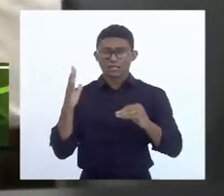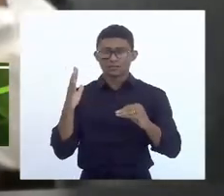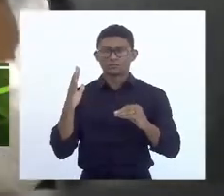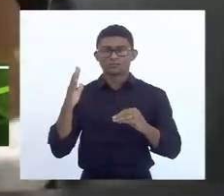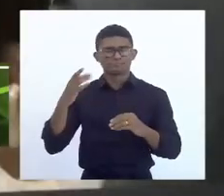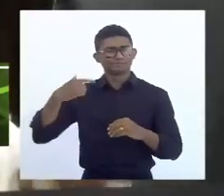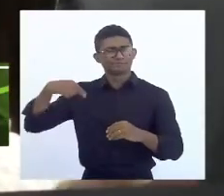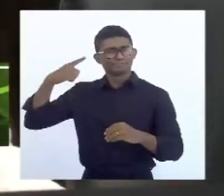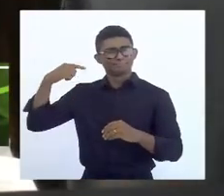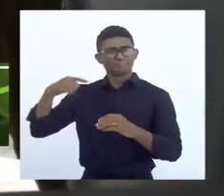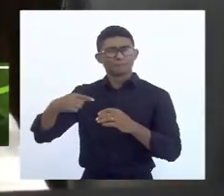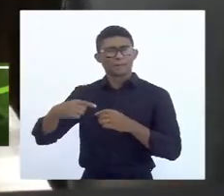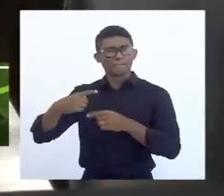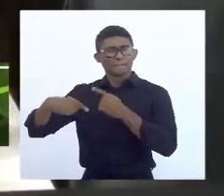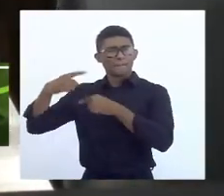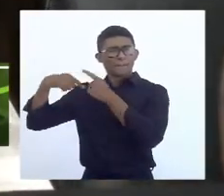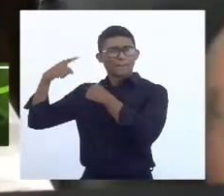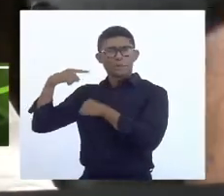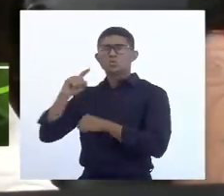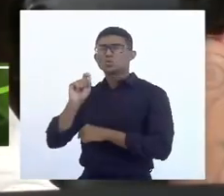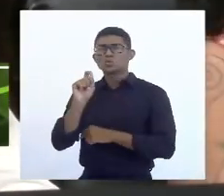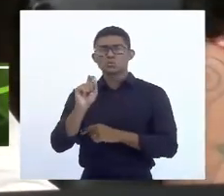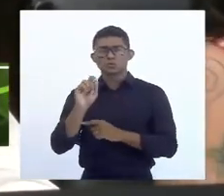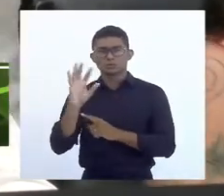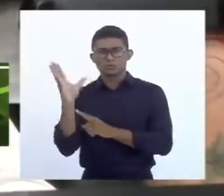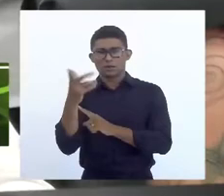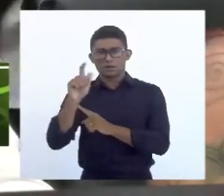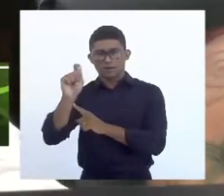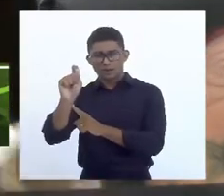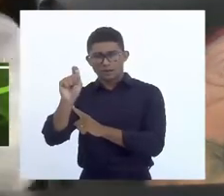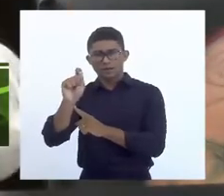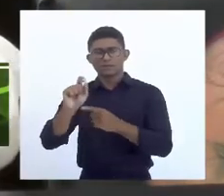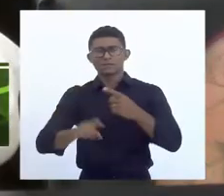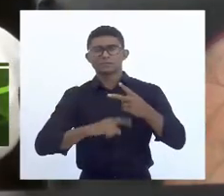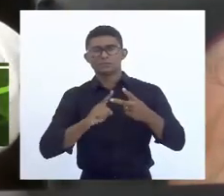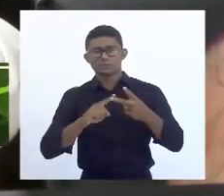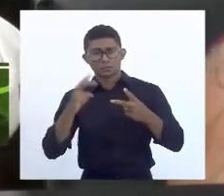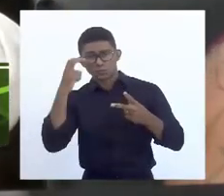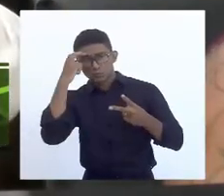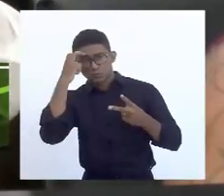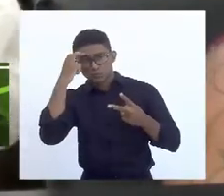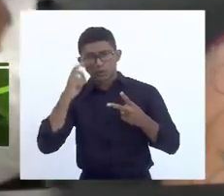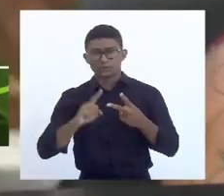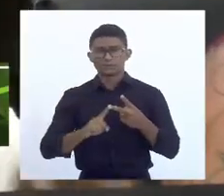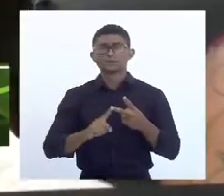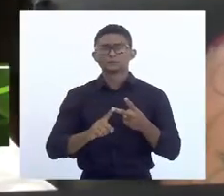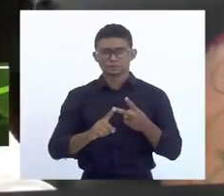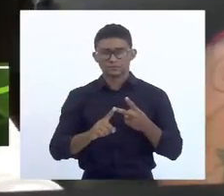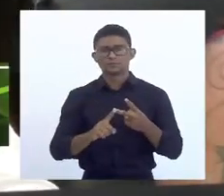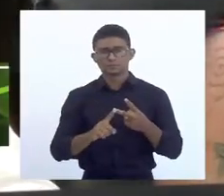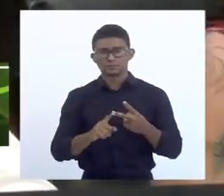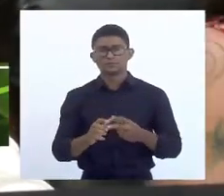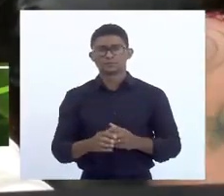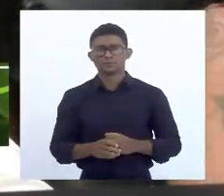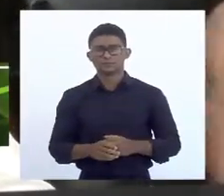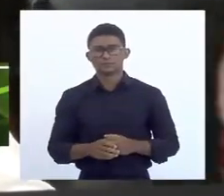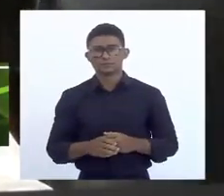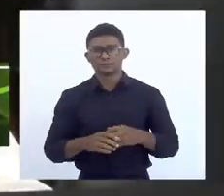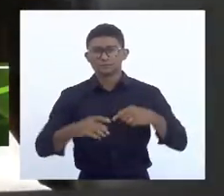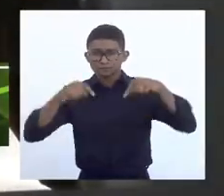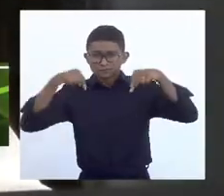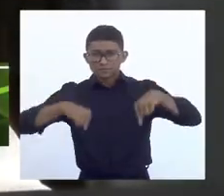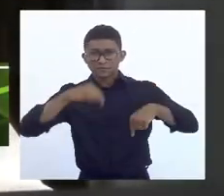ancestral pela arte, pela cultura, traga, né, no Brasil,